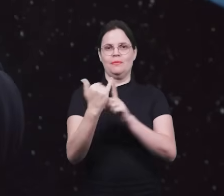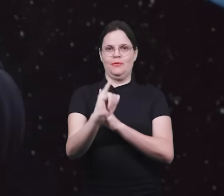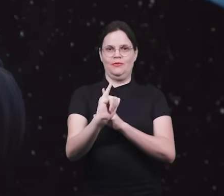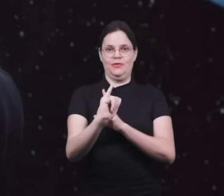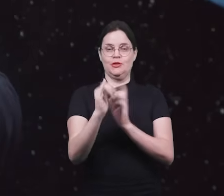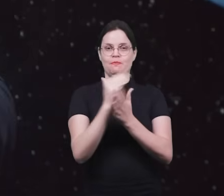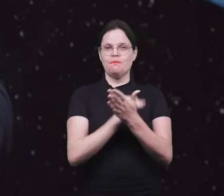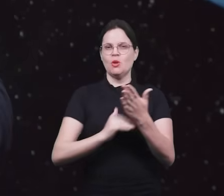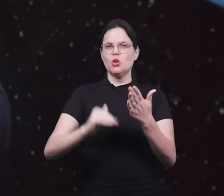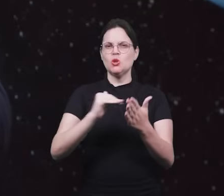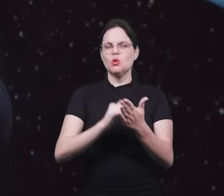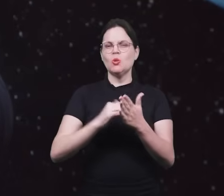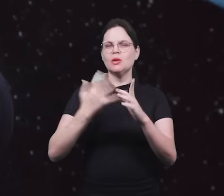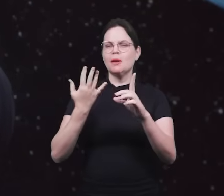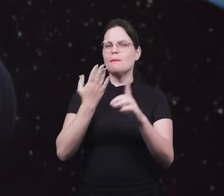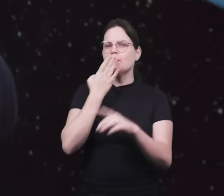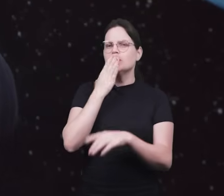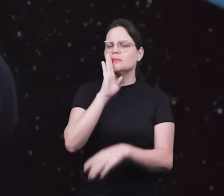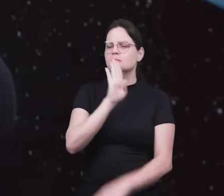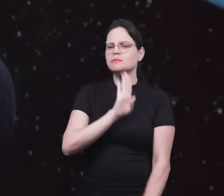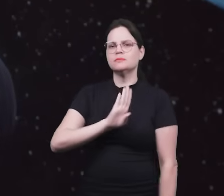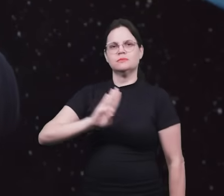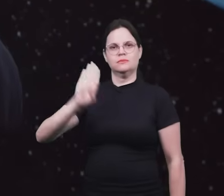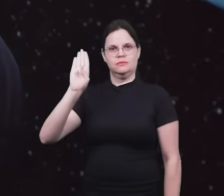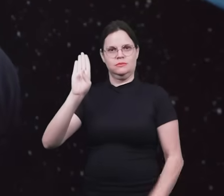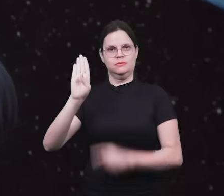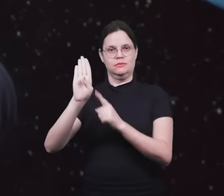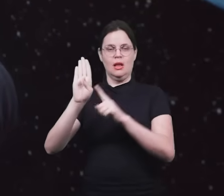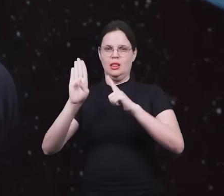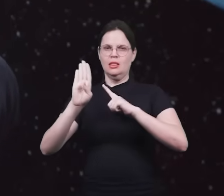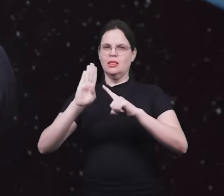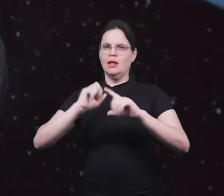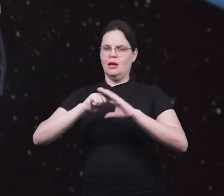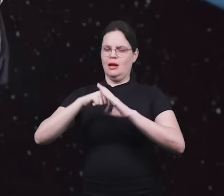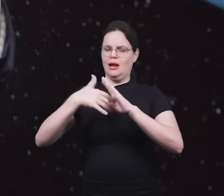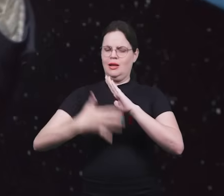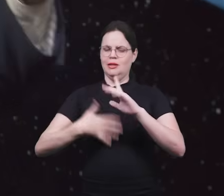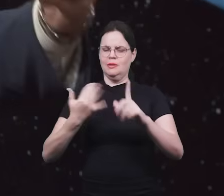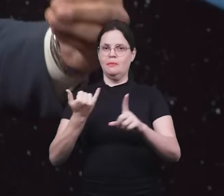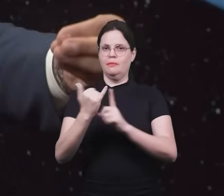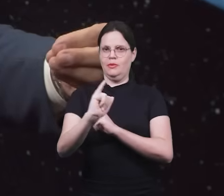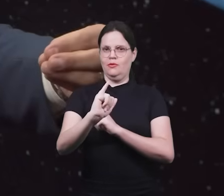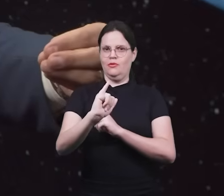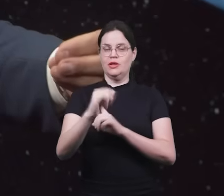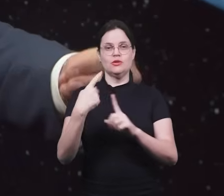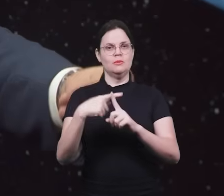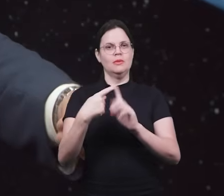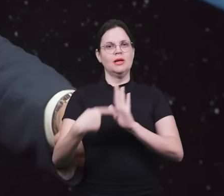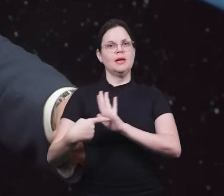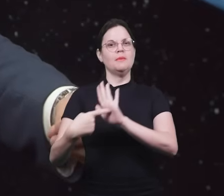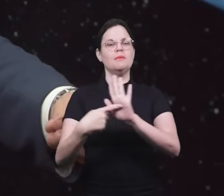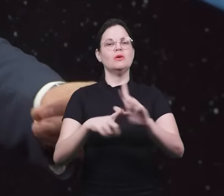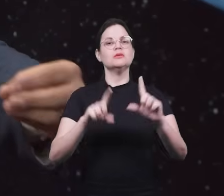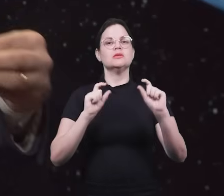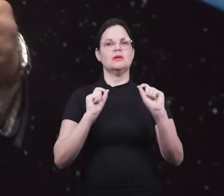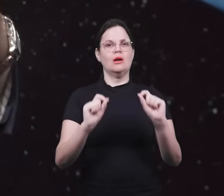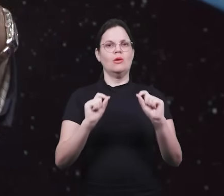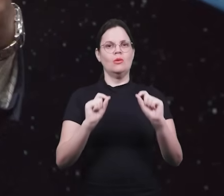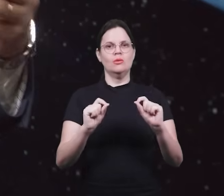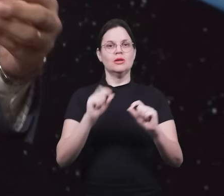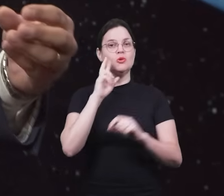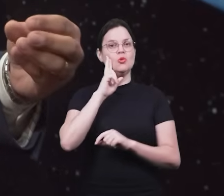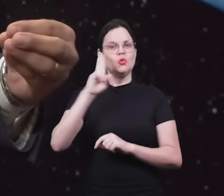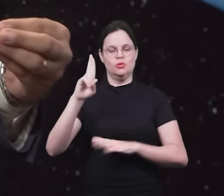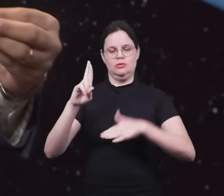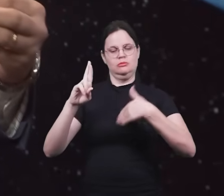toda promessa do Senhor ela tem um caráter profético. Ela aponta para algo que o Senhor quer fazer. Mas mais do